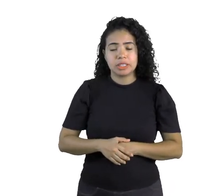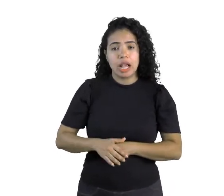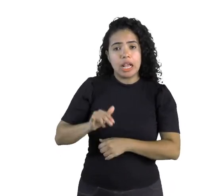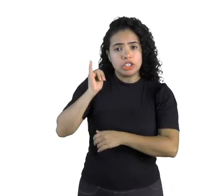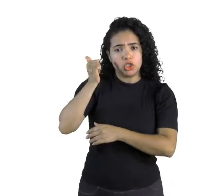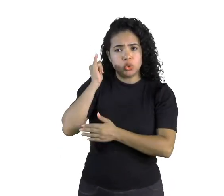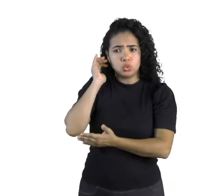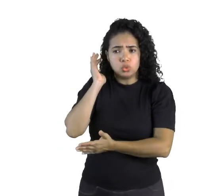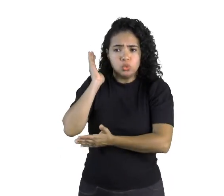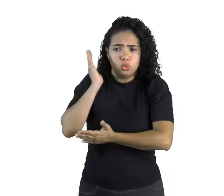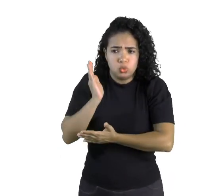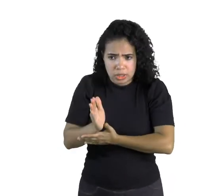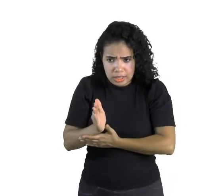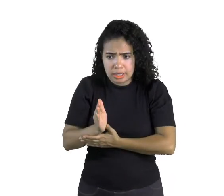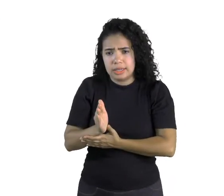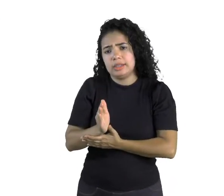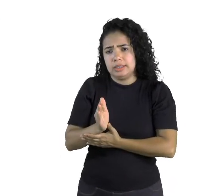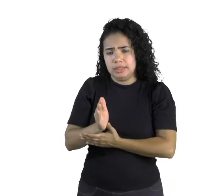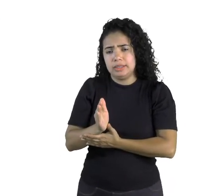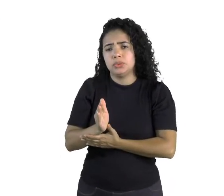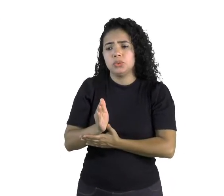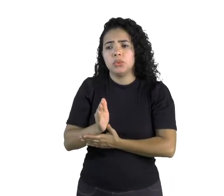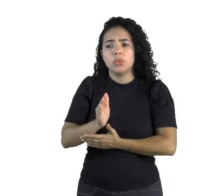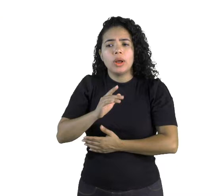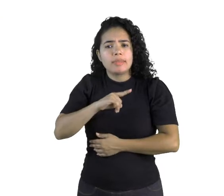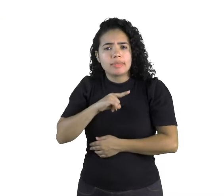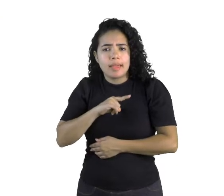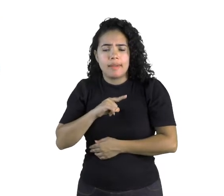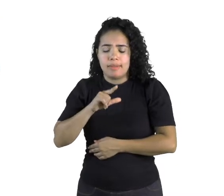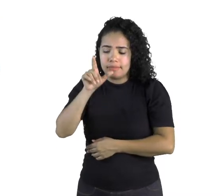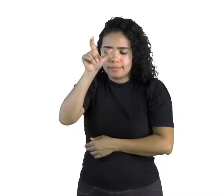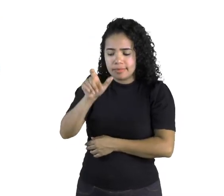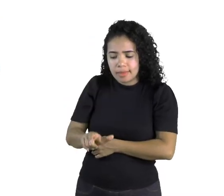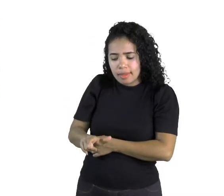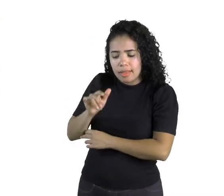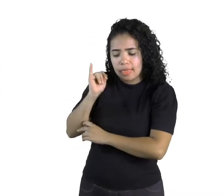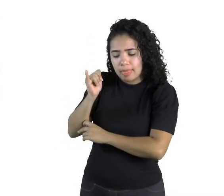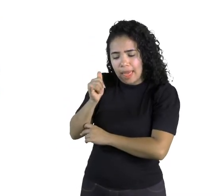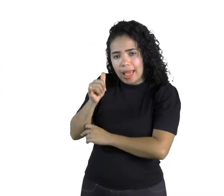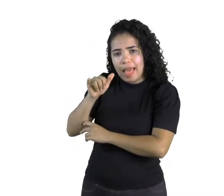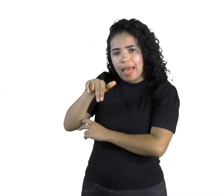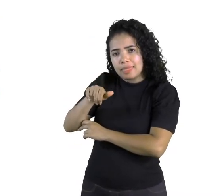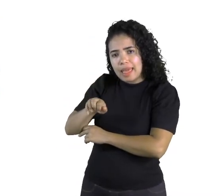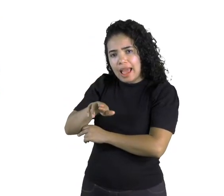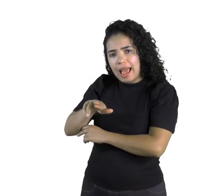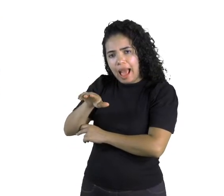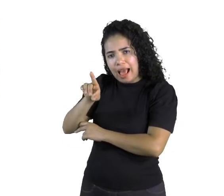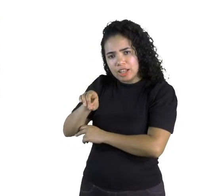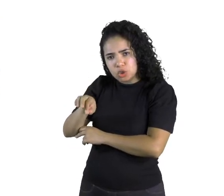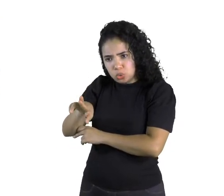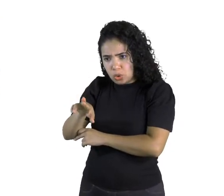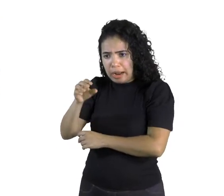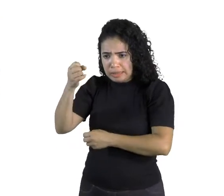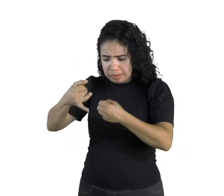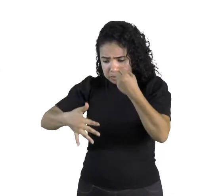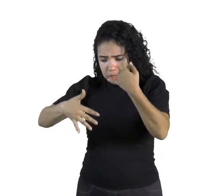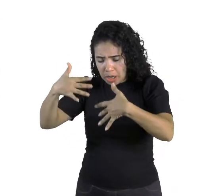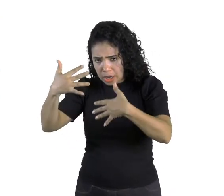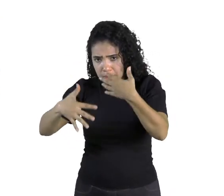Discurso direto. No discurso direto, o narrador descreve as falas